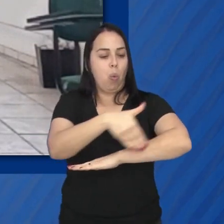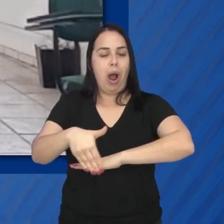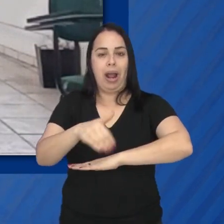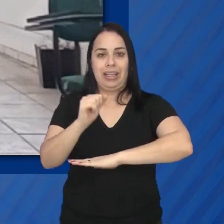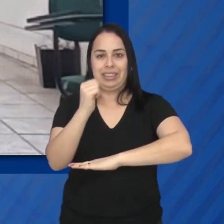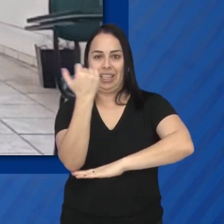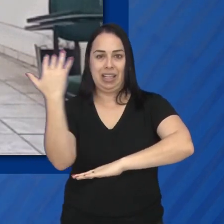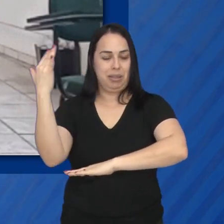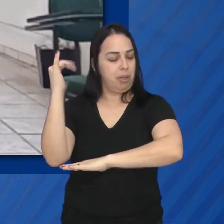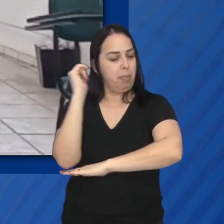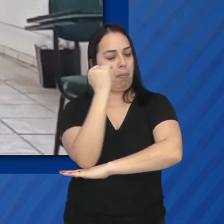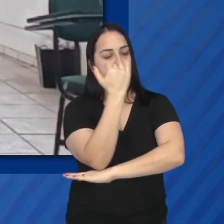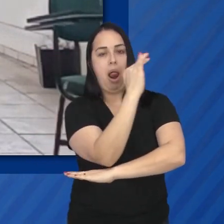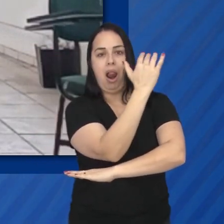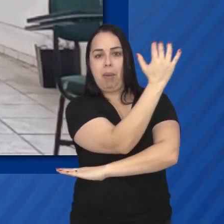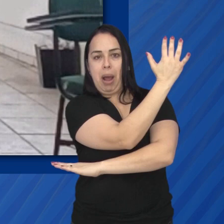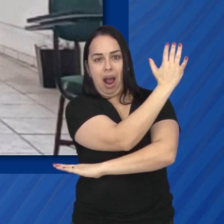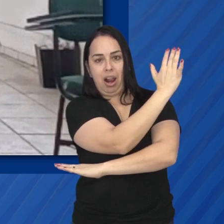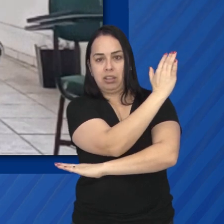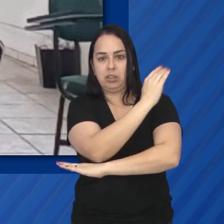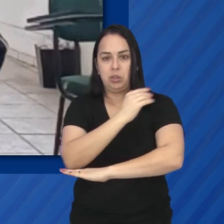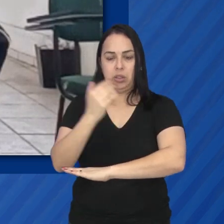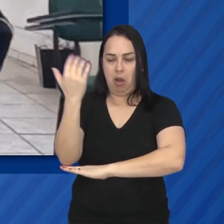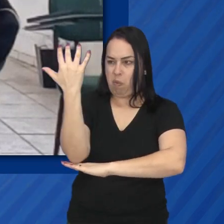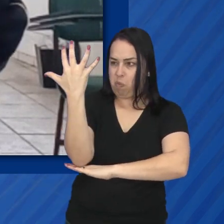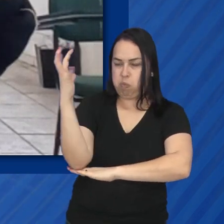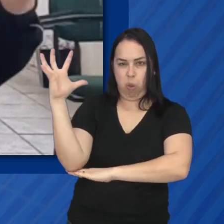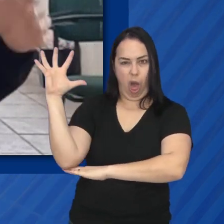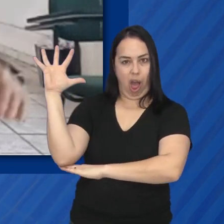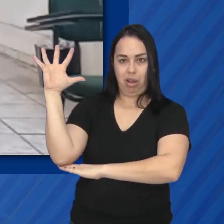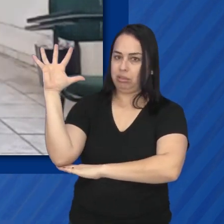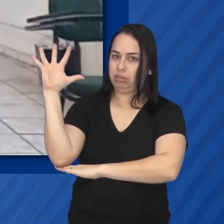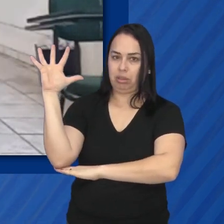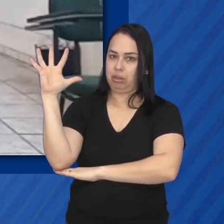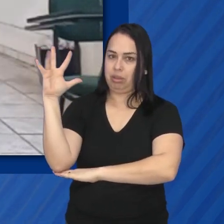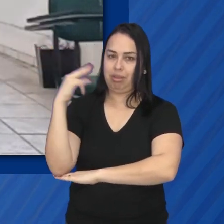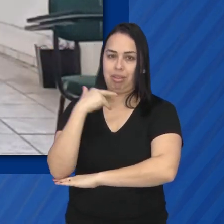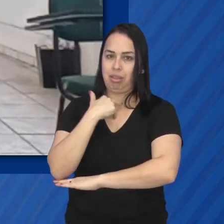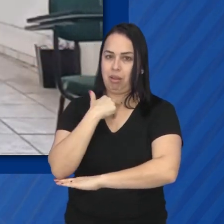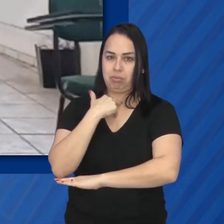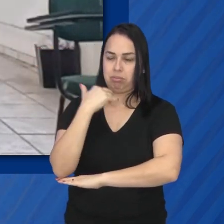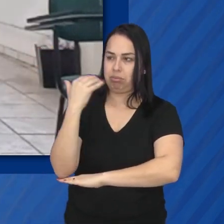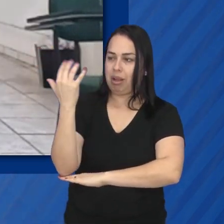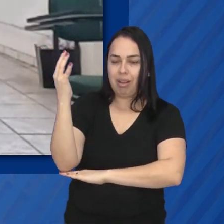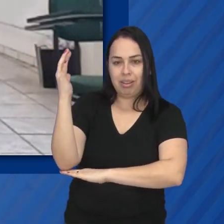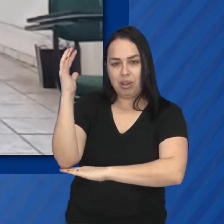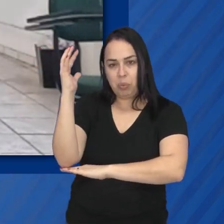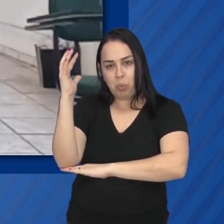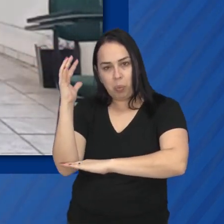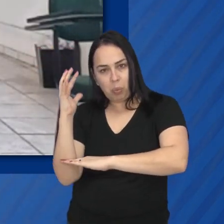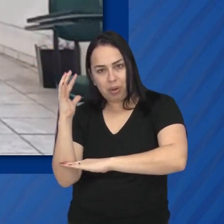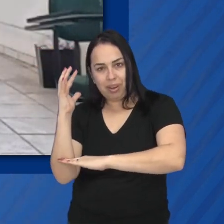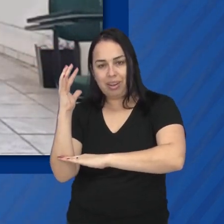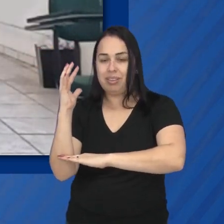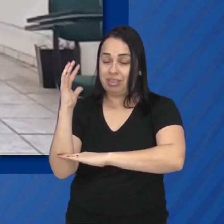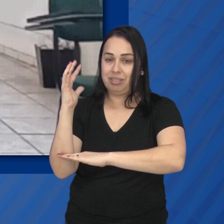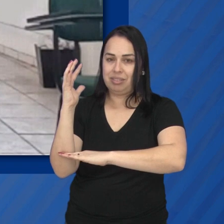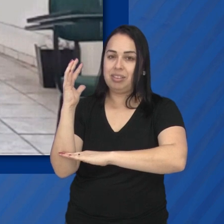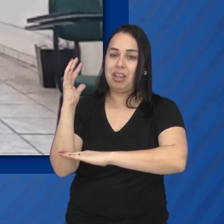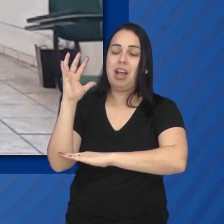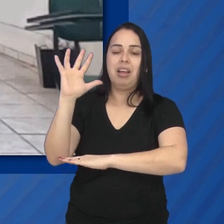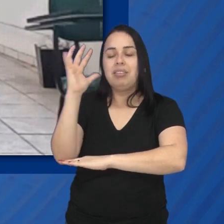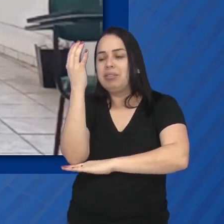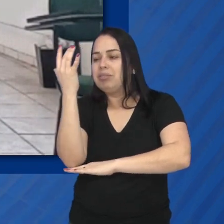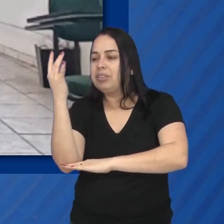que tem árvores que não podem ser árvores frondosas, árvores de meio porte, que nós